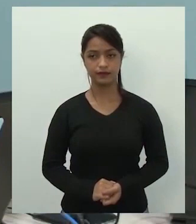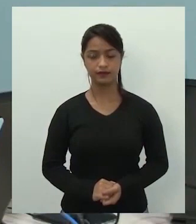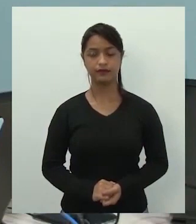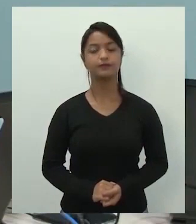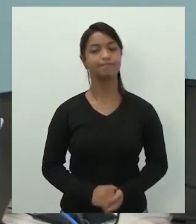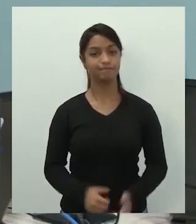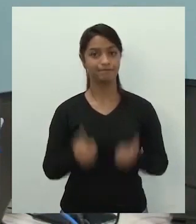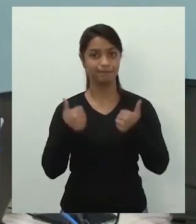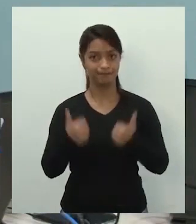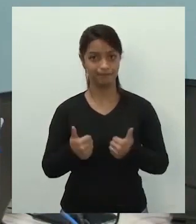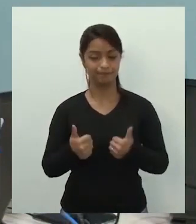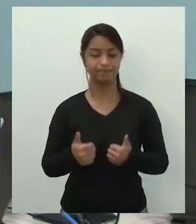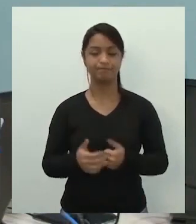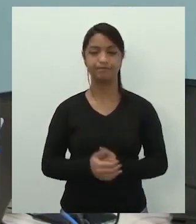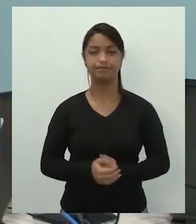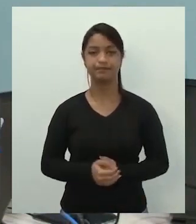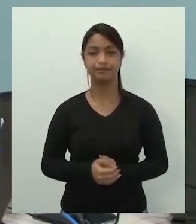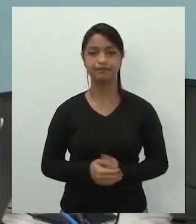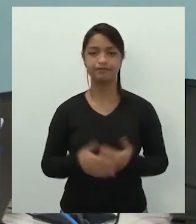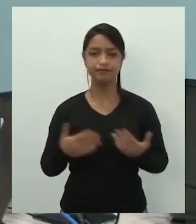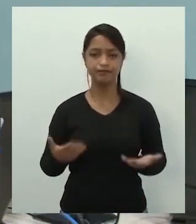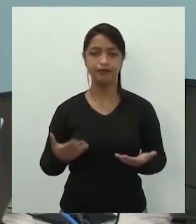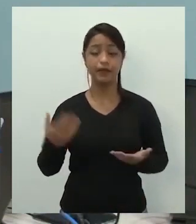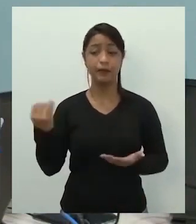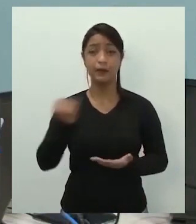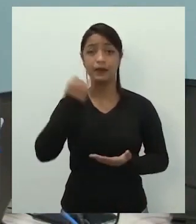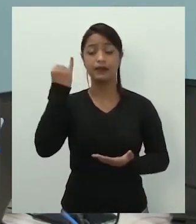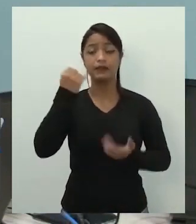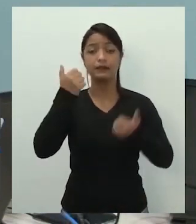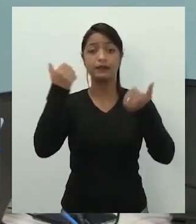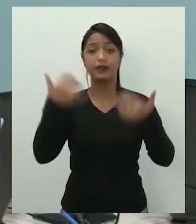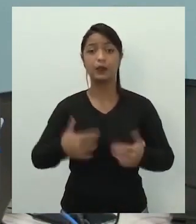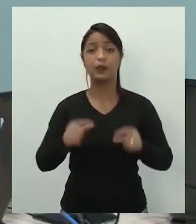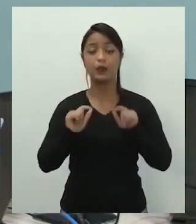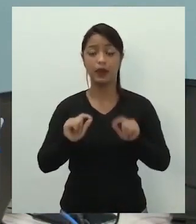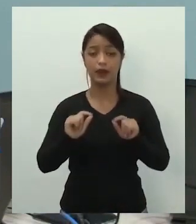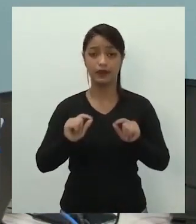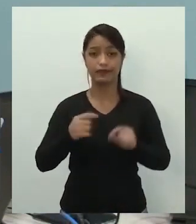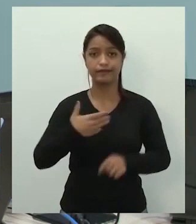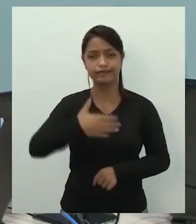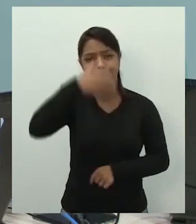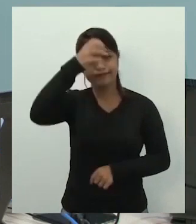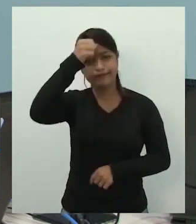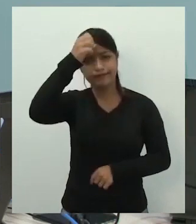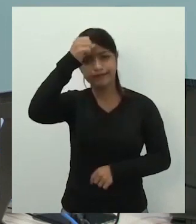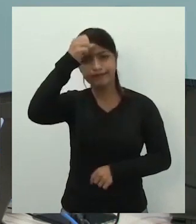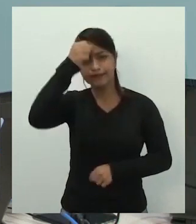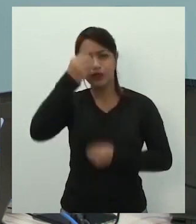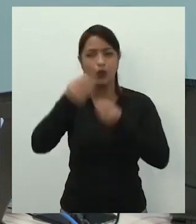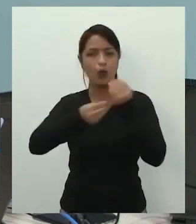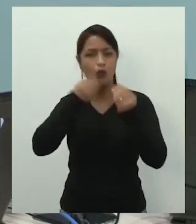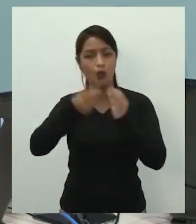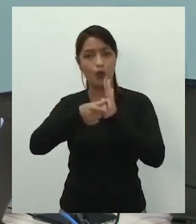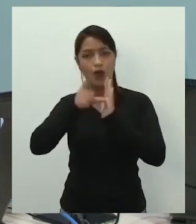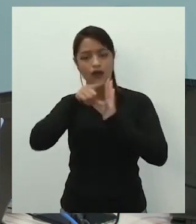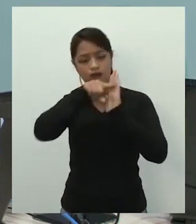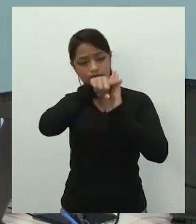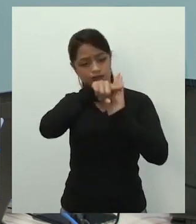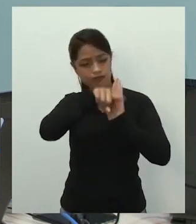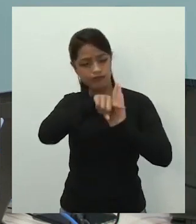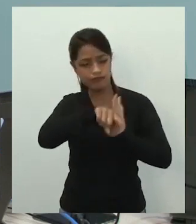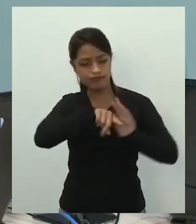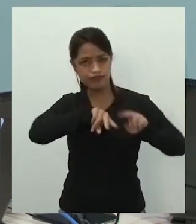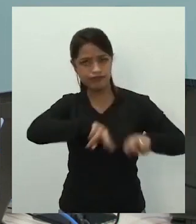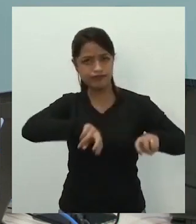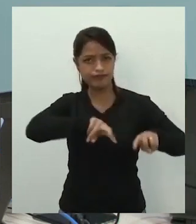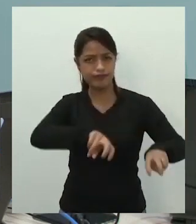Muito bem. É importante salientar que a aprendizagem por meio do processo investigativo contribui para uma